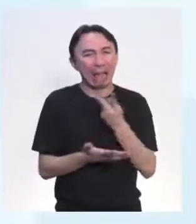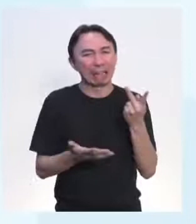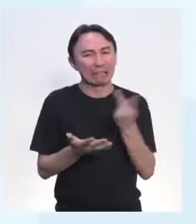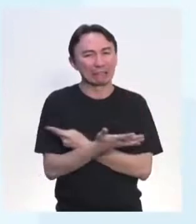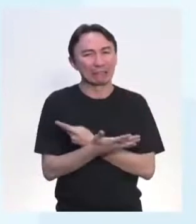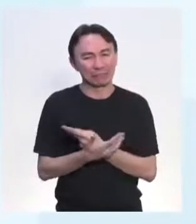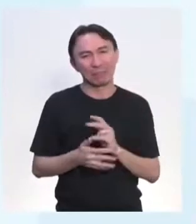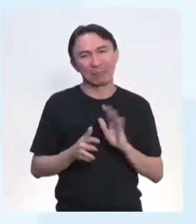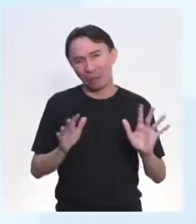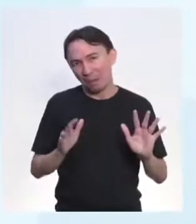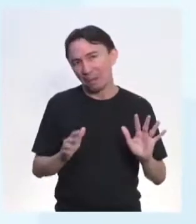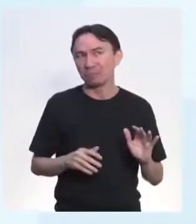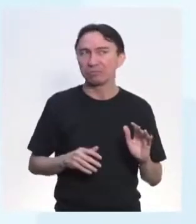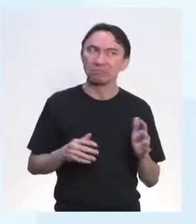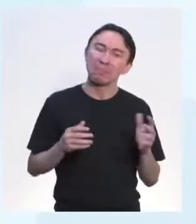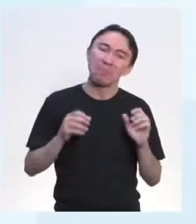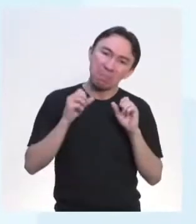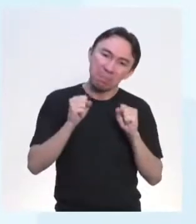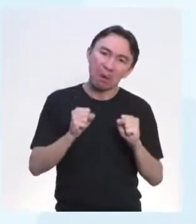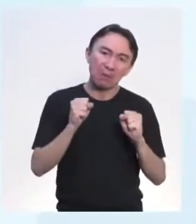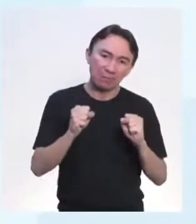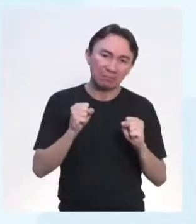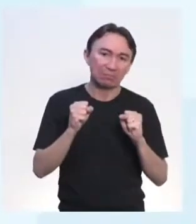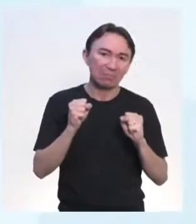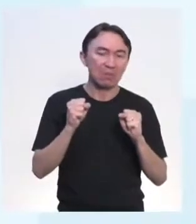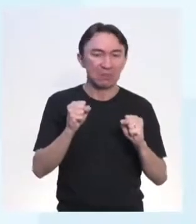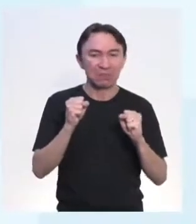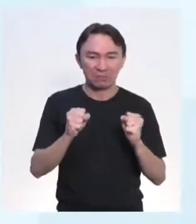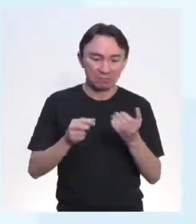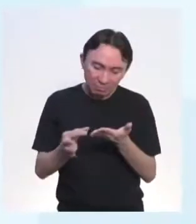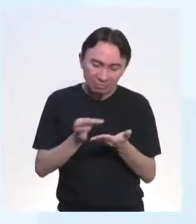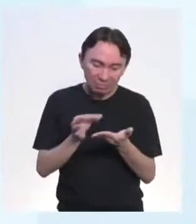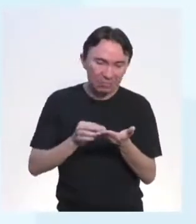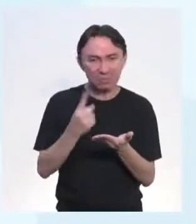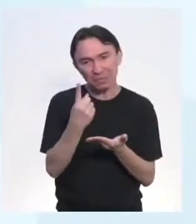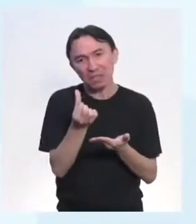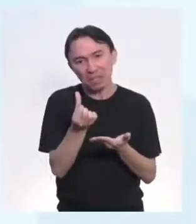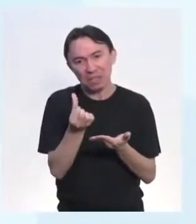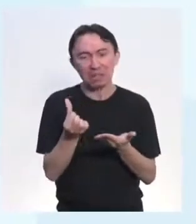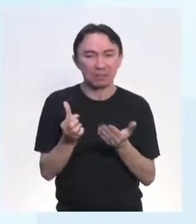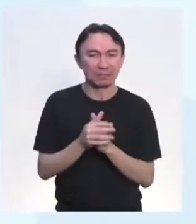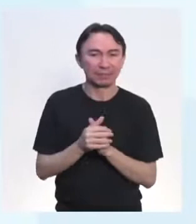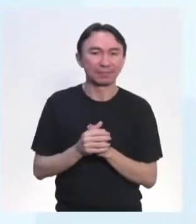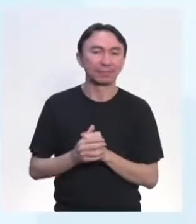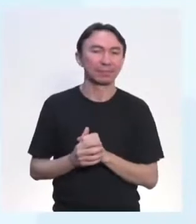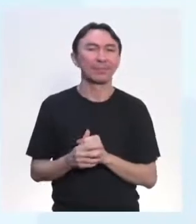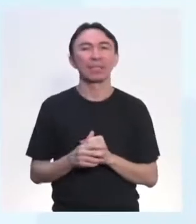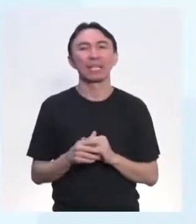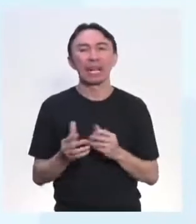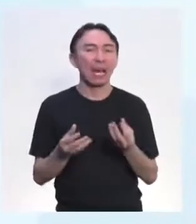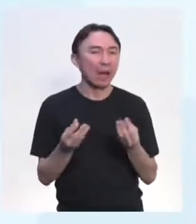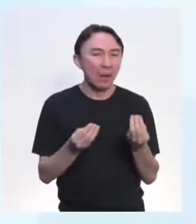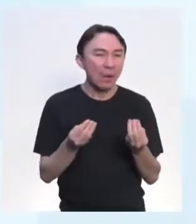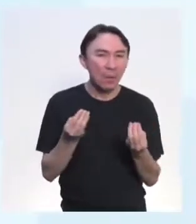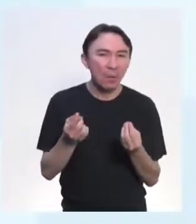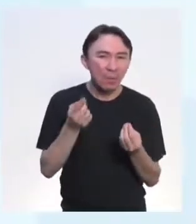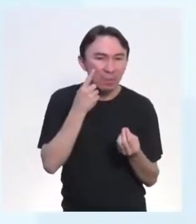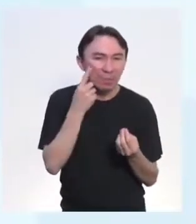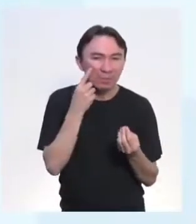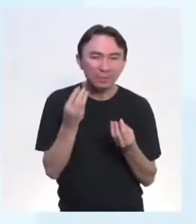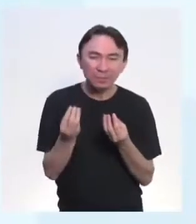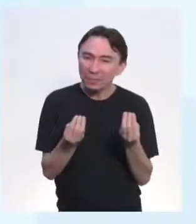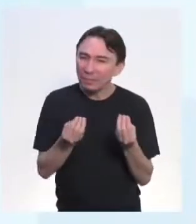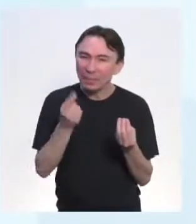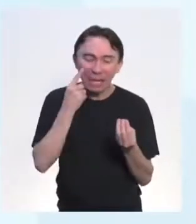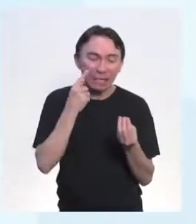ser 16, seguindo a lógica lá. Não sei. Isso, muito bem. Bom, então, lá está escrito o seguinte. Uma seleção